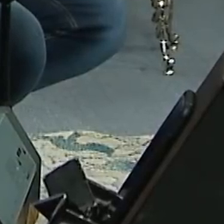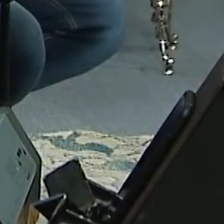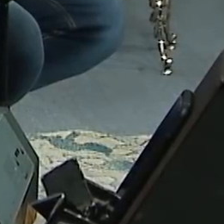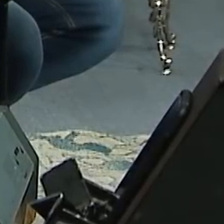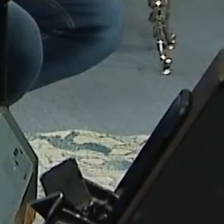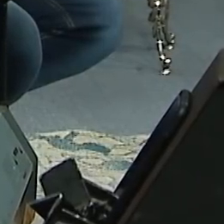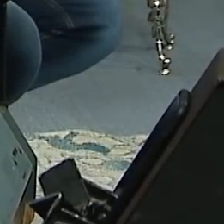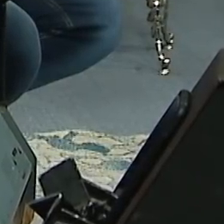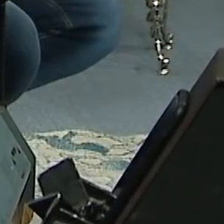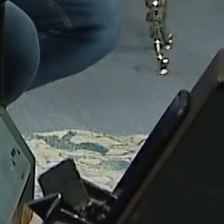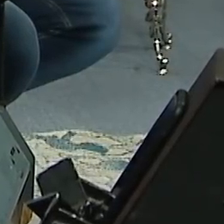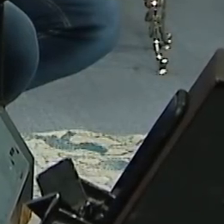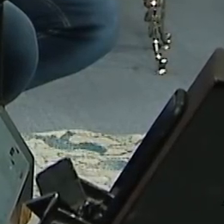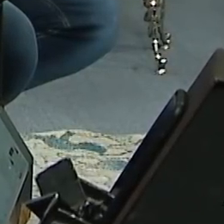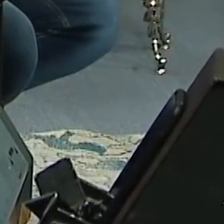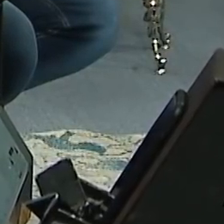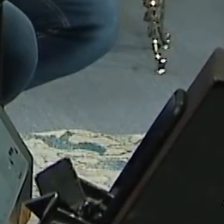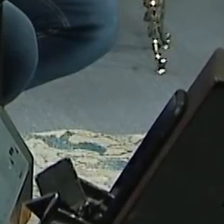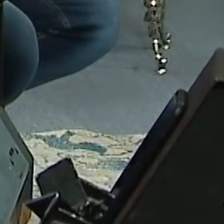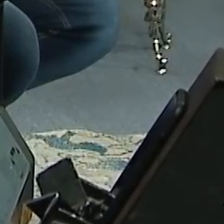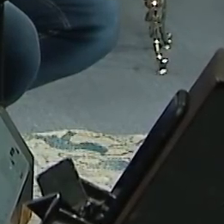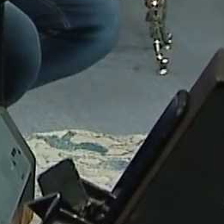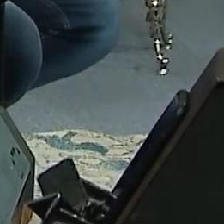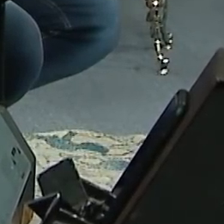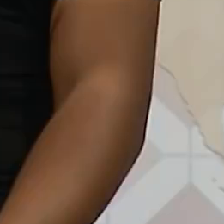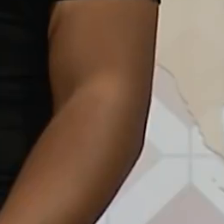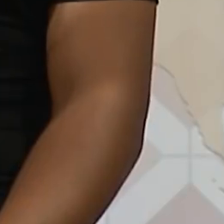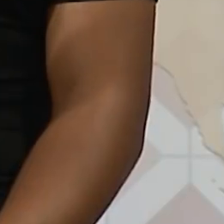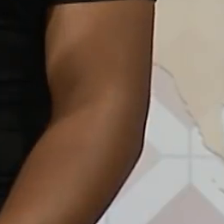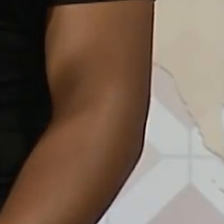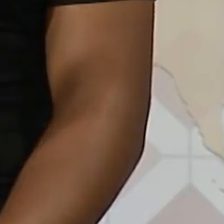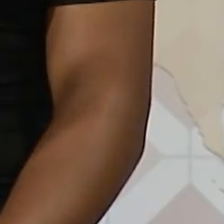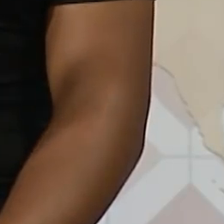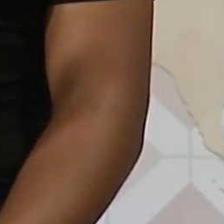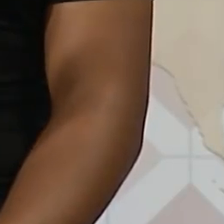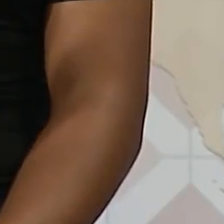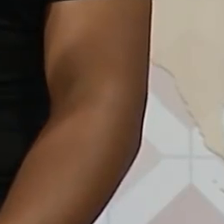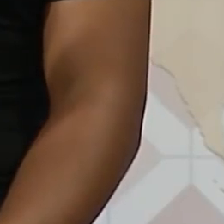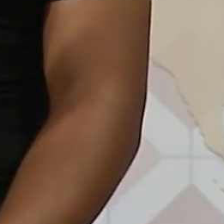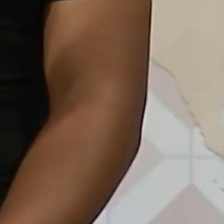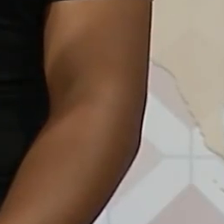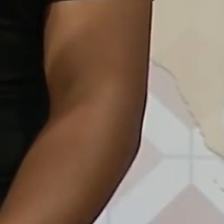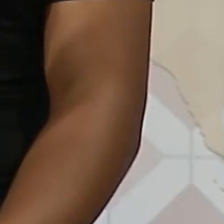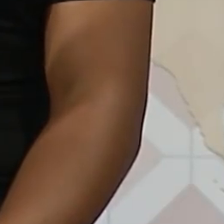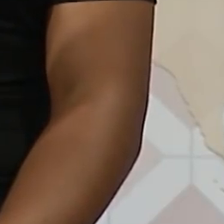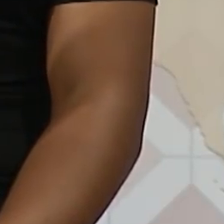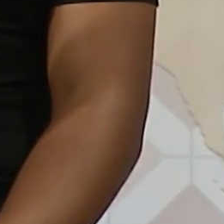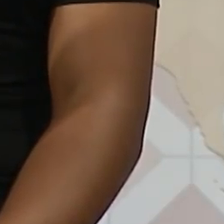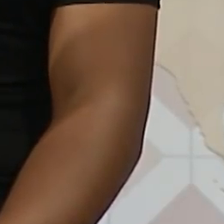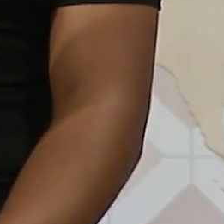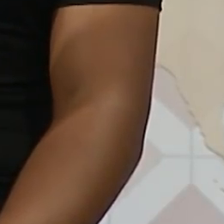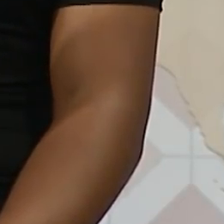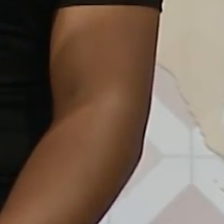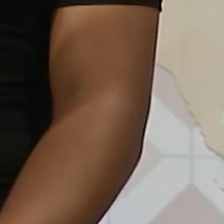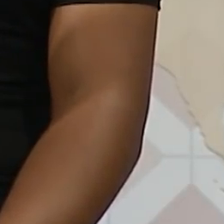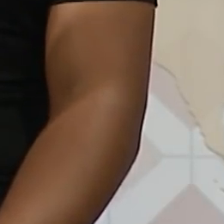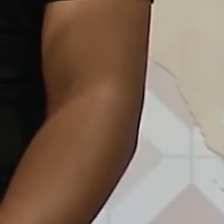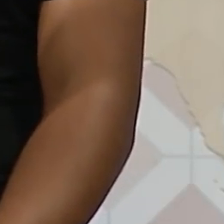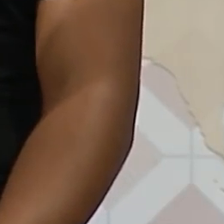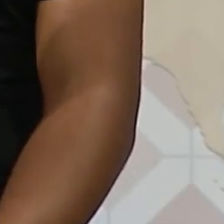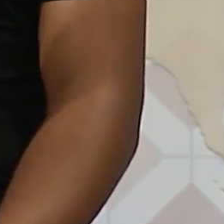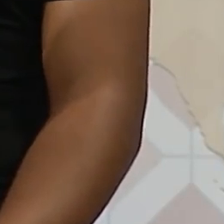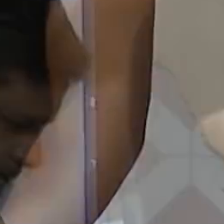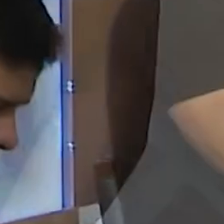porque tudo que há dentro de mim